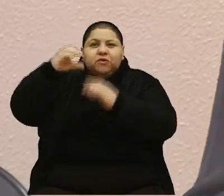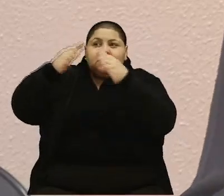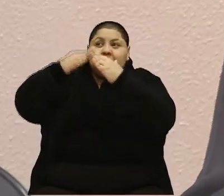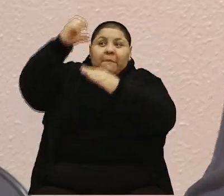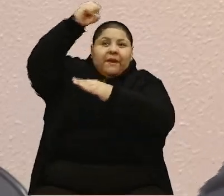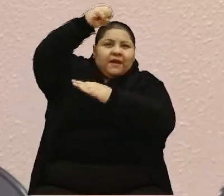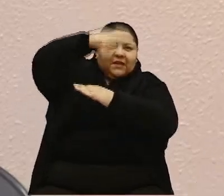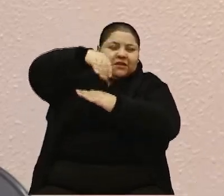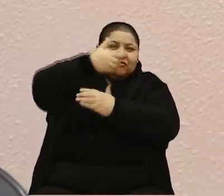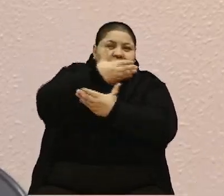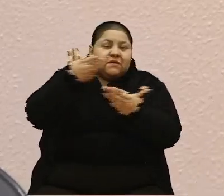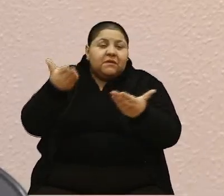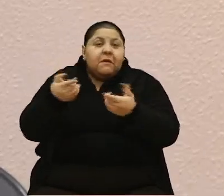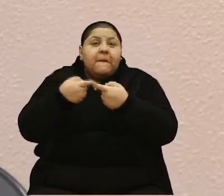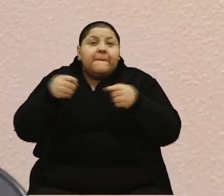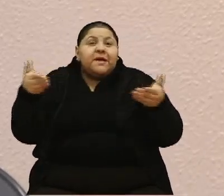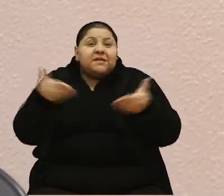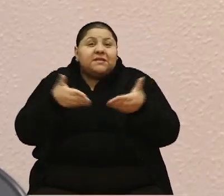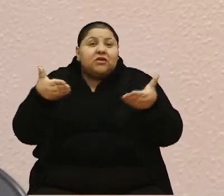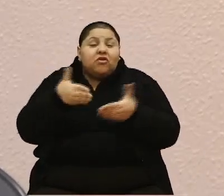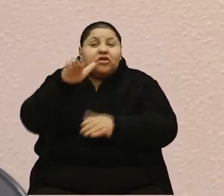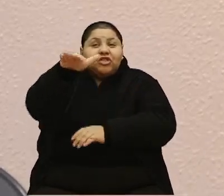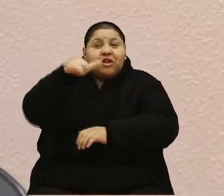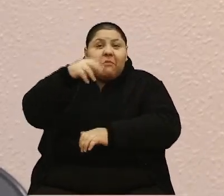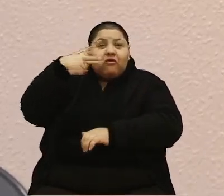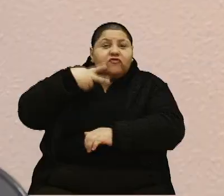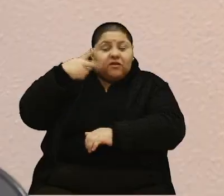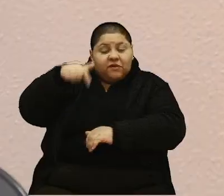quero convidar os vereadores aqui desta casa.